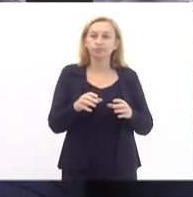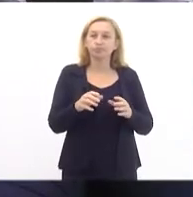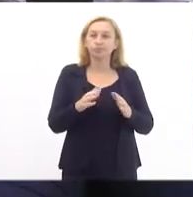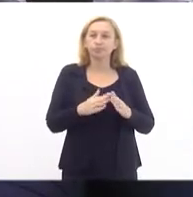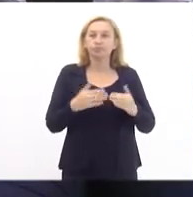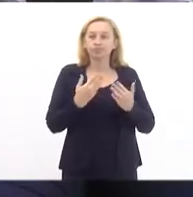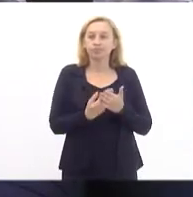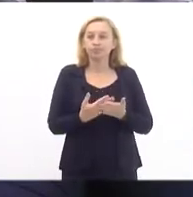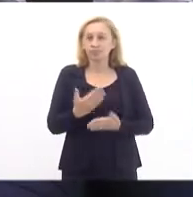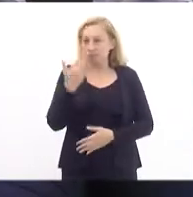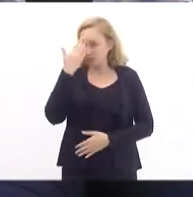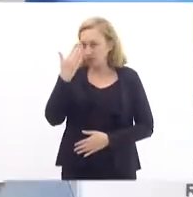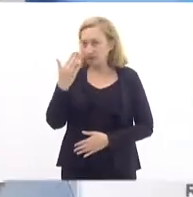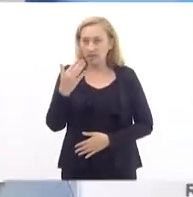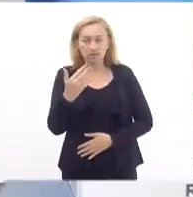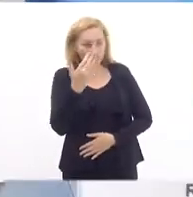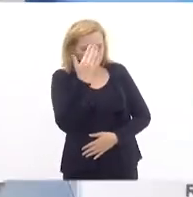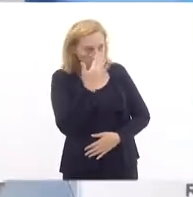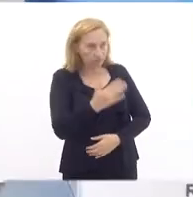que